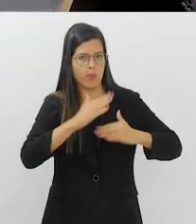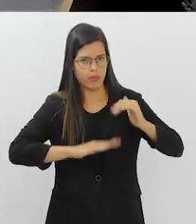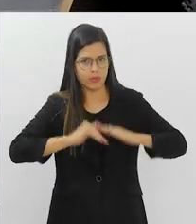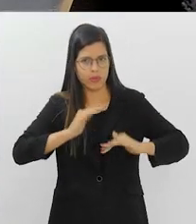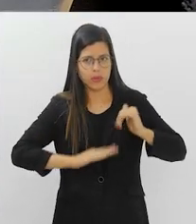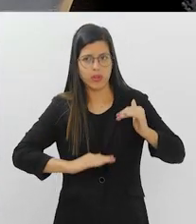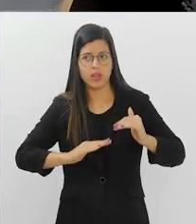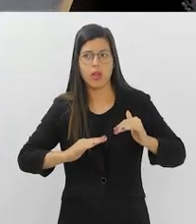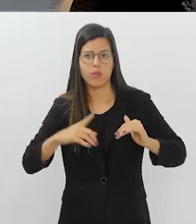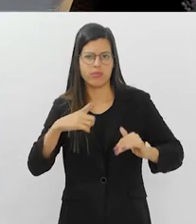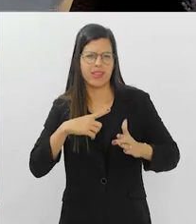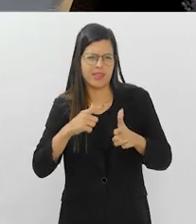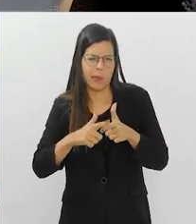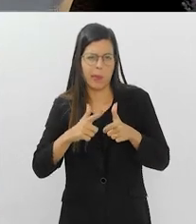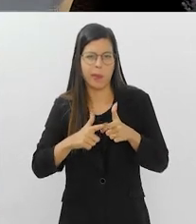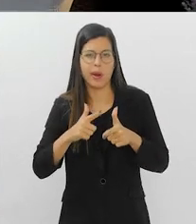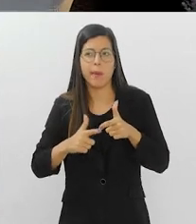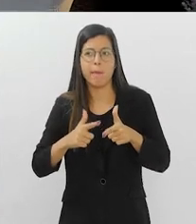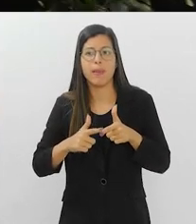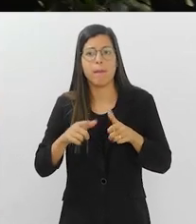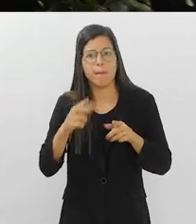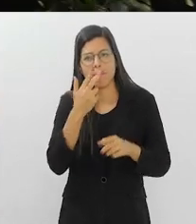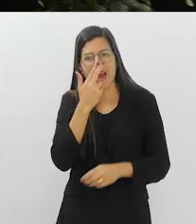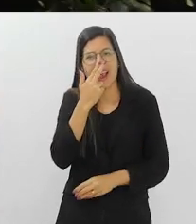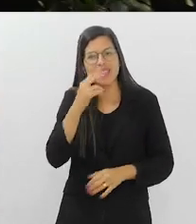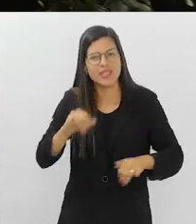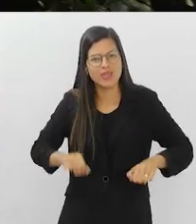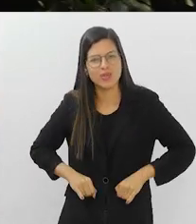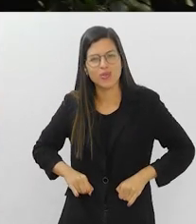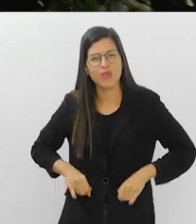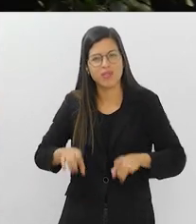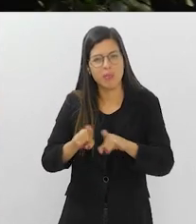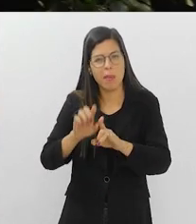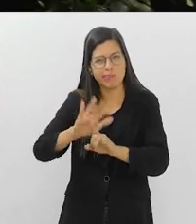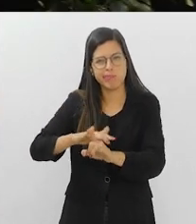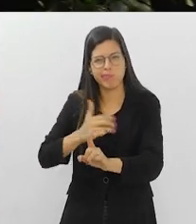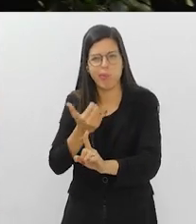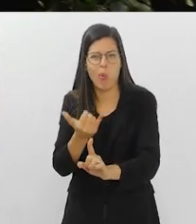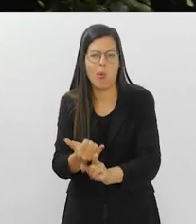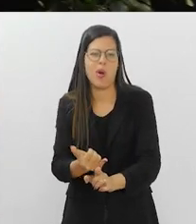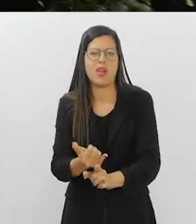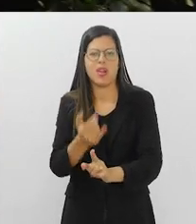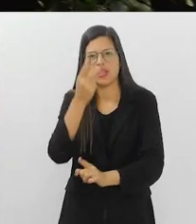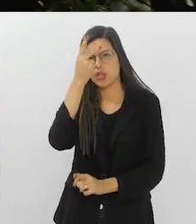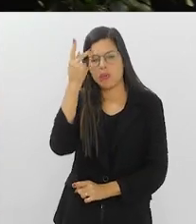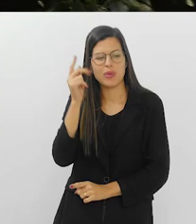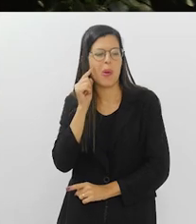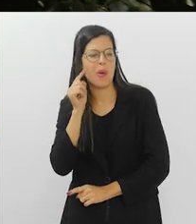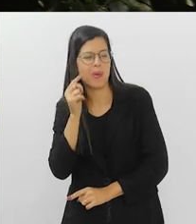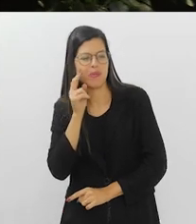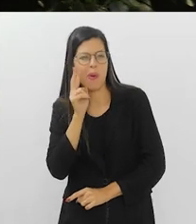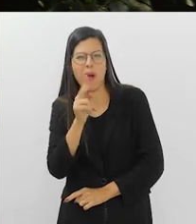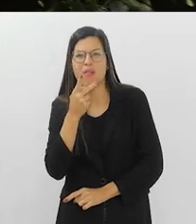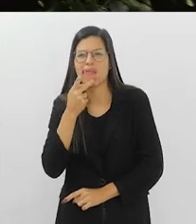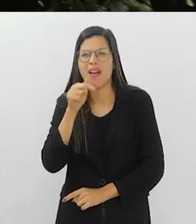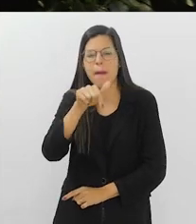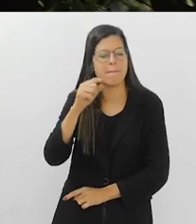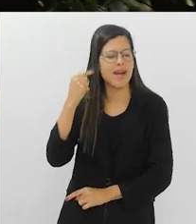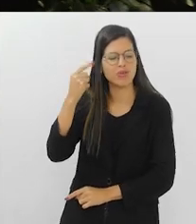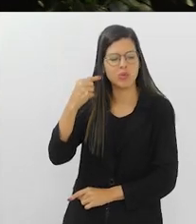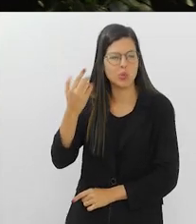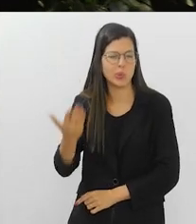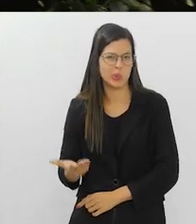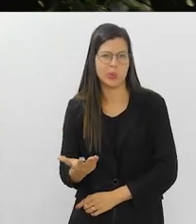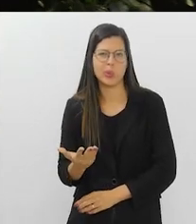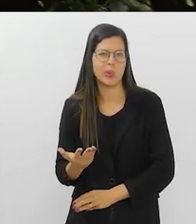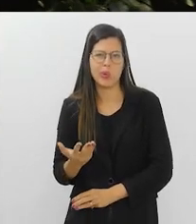problemas, eles acabam também sofrendo um pouco de bullying, né? Sim. Dos colegas de trabalho. Ah, tá ficando louco, tá ficando maluco, não sei o quê.